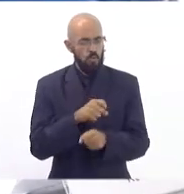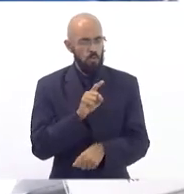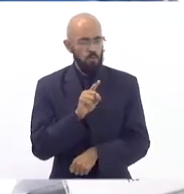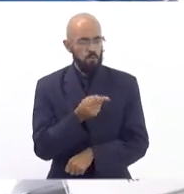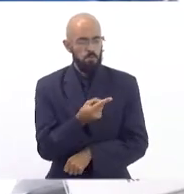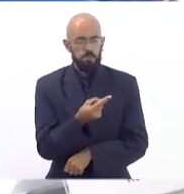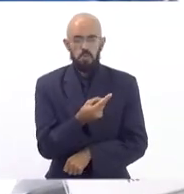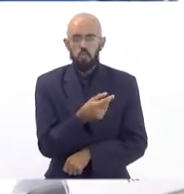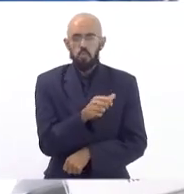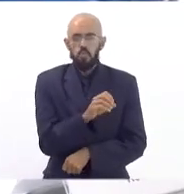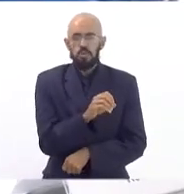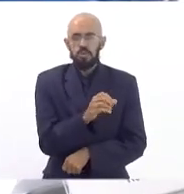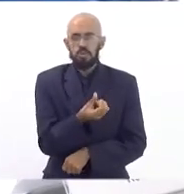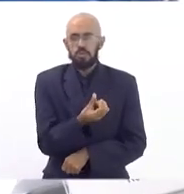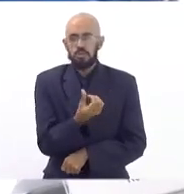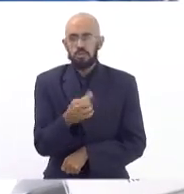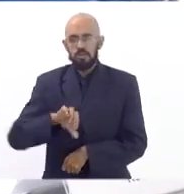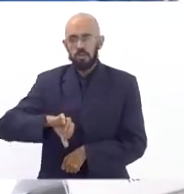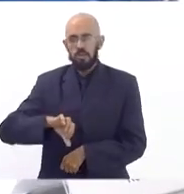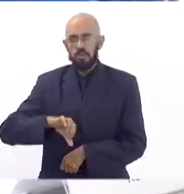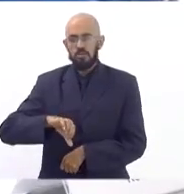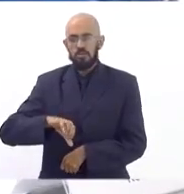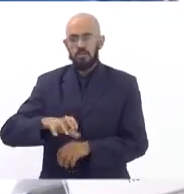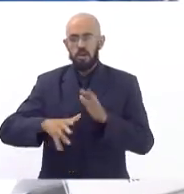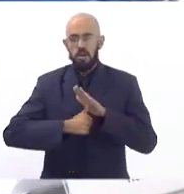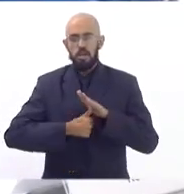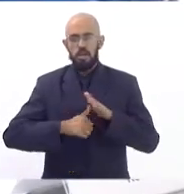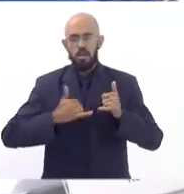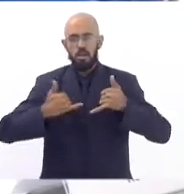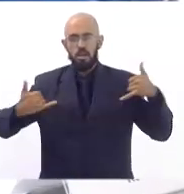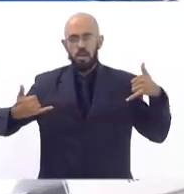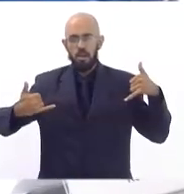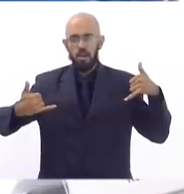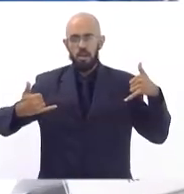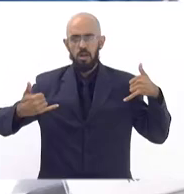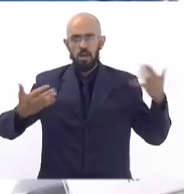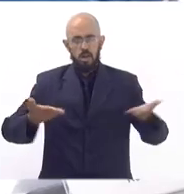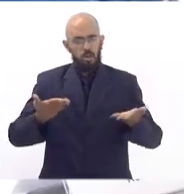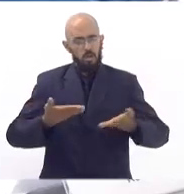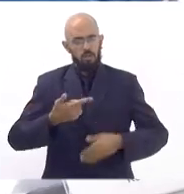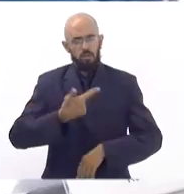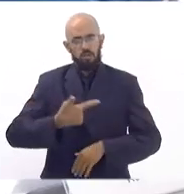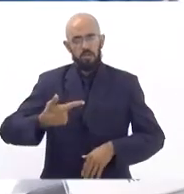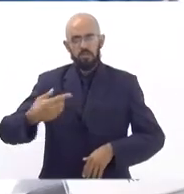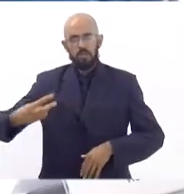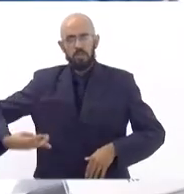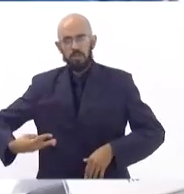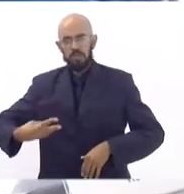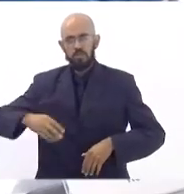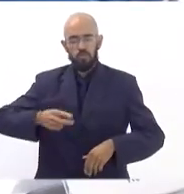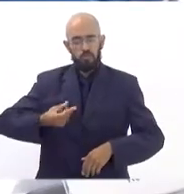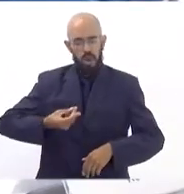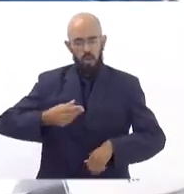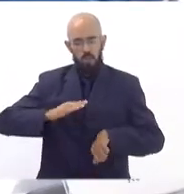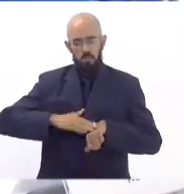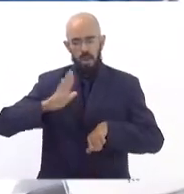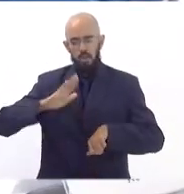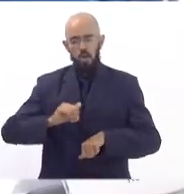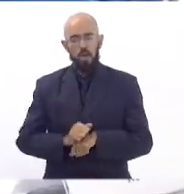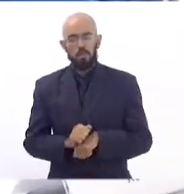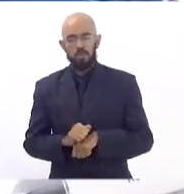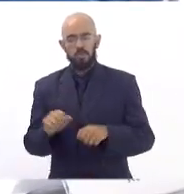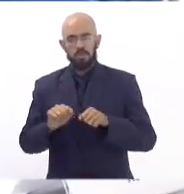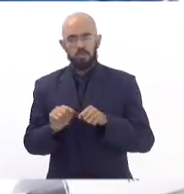1069 existe de furtos de Cabos e agora tem 223 e o valor é maior ainda para fazer reposição